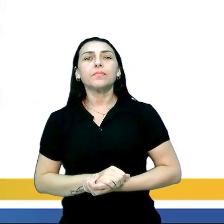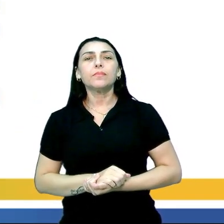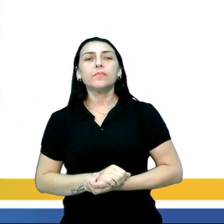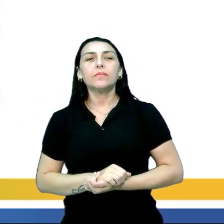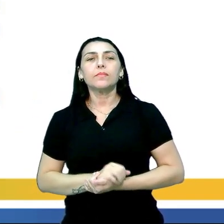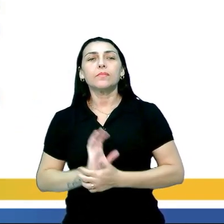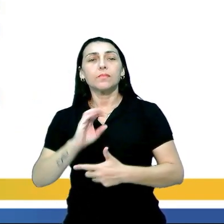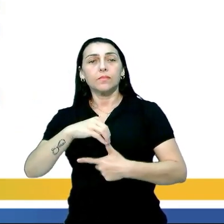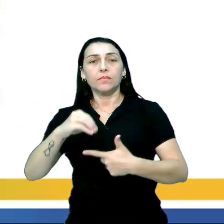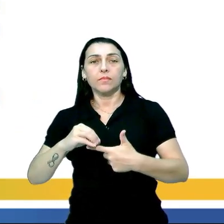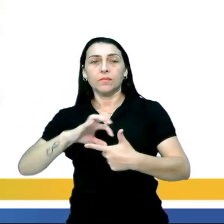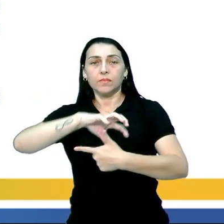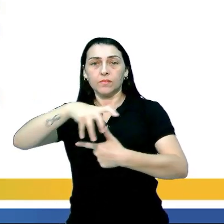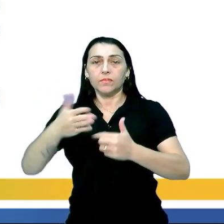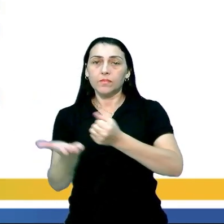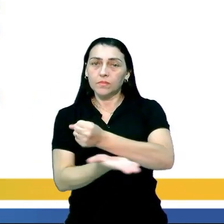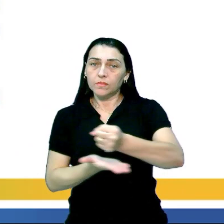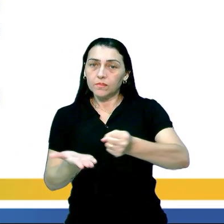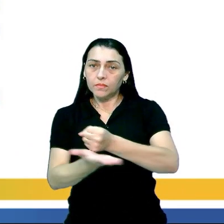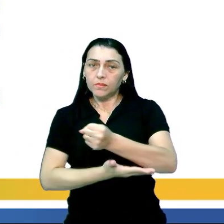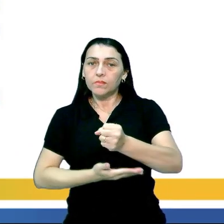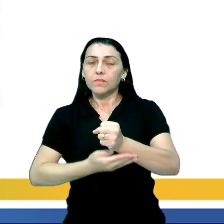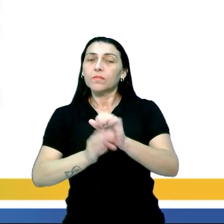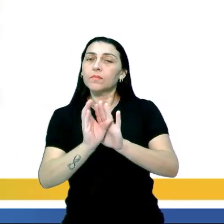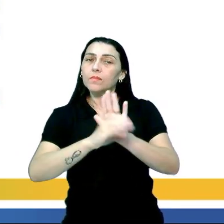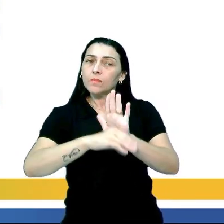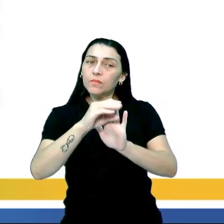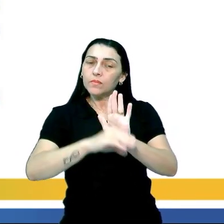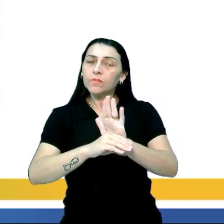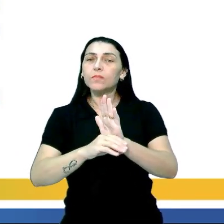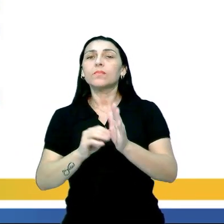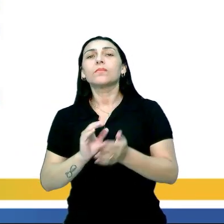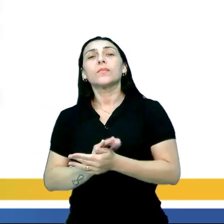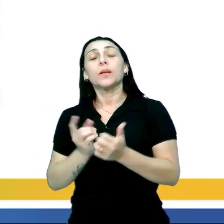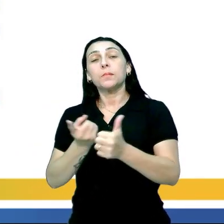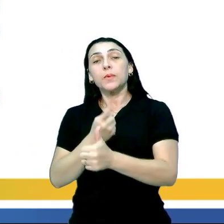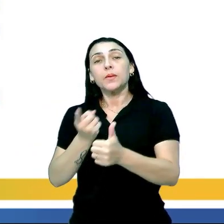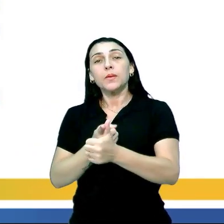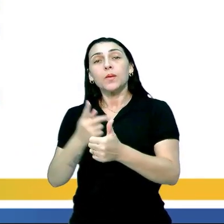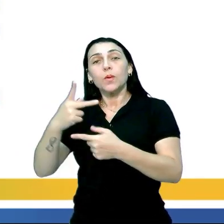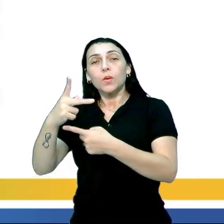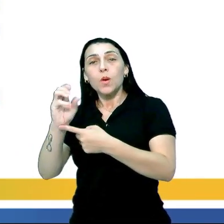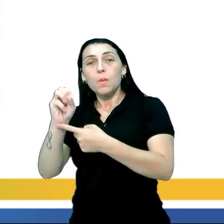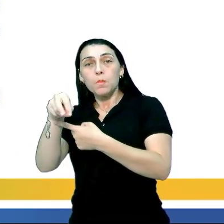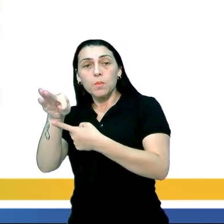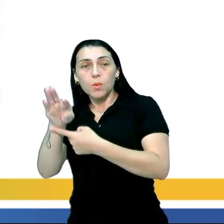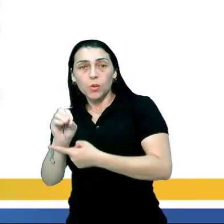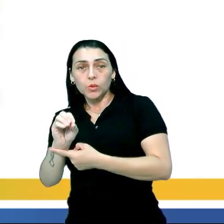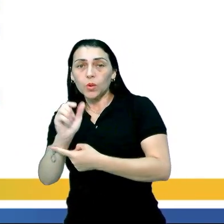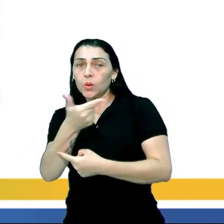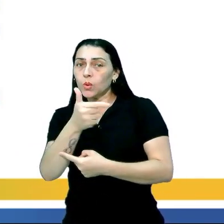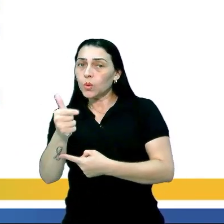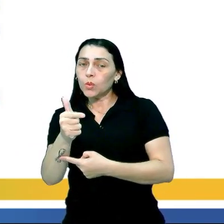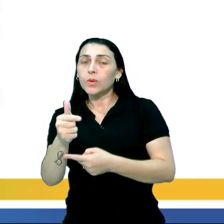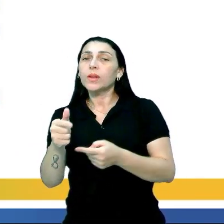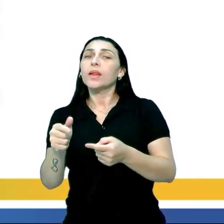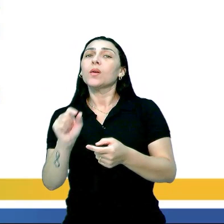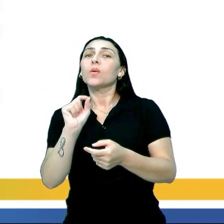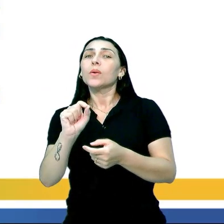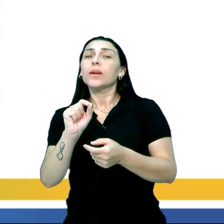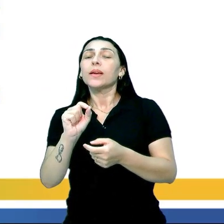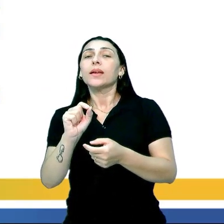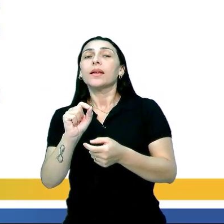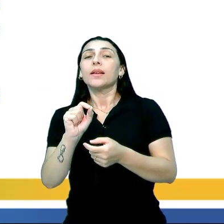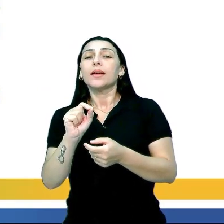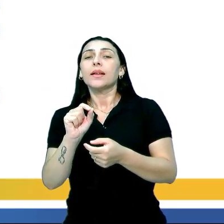A geometria espacial baseia-se em conceitos primitivos. Vamos lá. Primeiro, o ponto, pessoal, é aquilo que não tem parte. O ponto é algo que